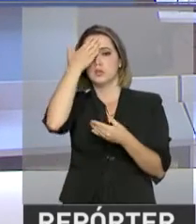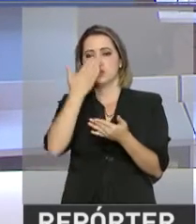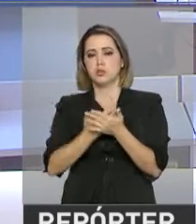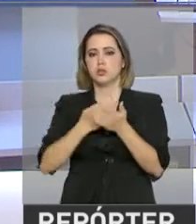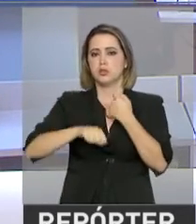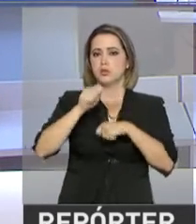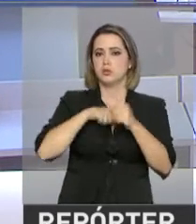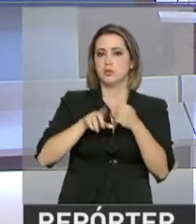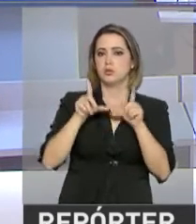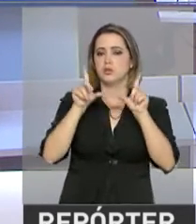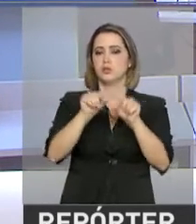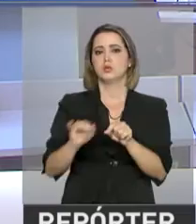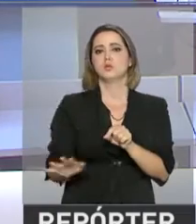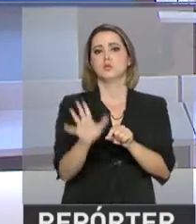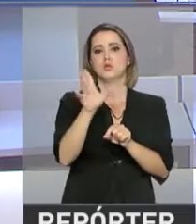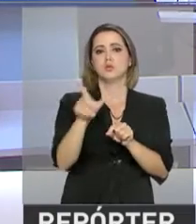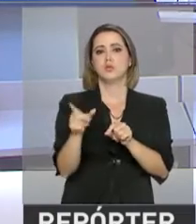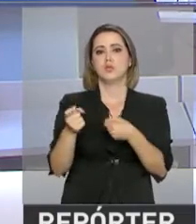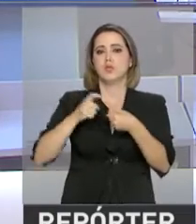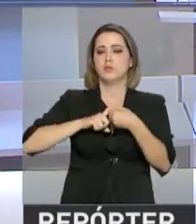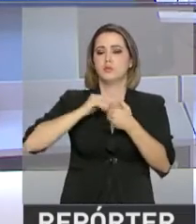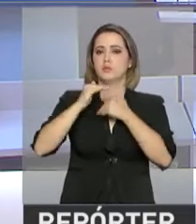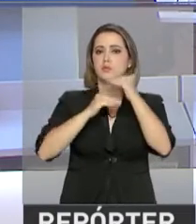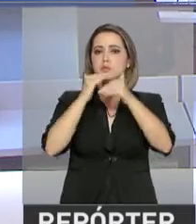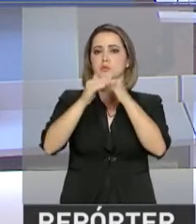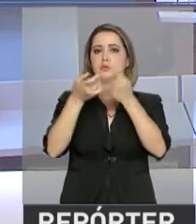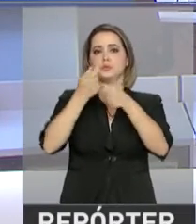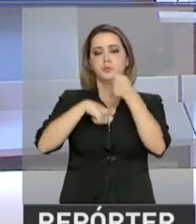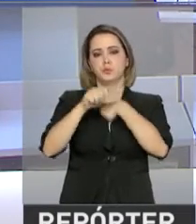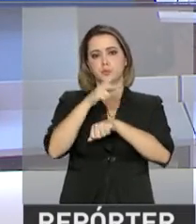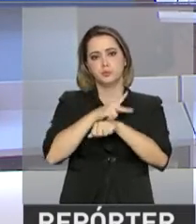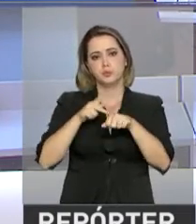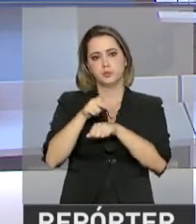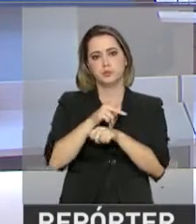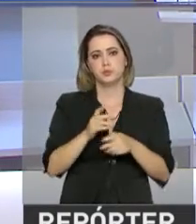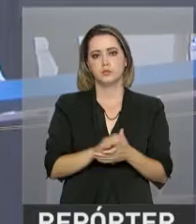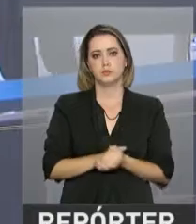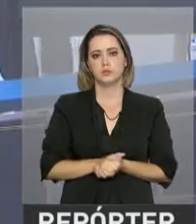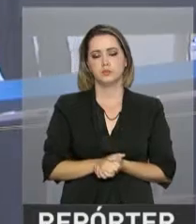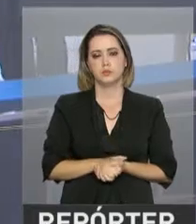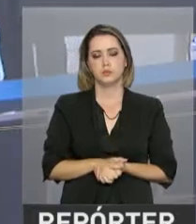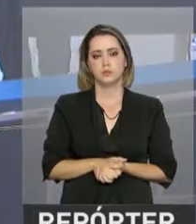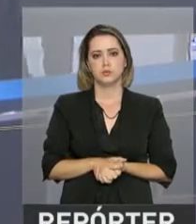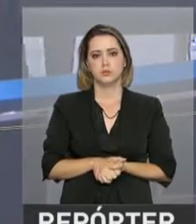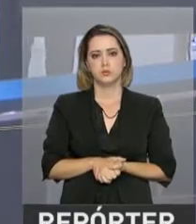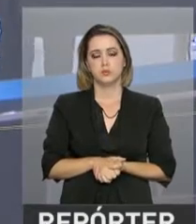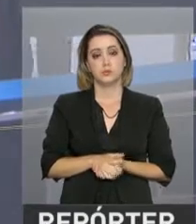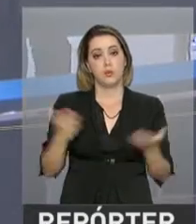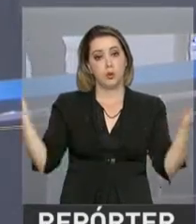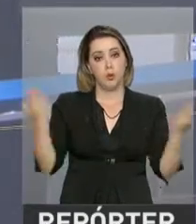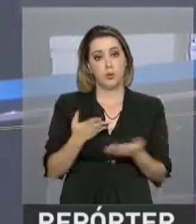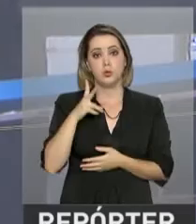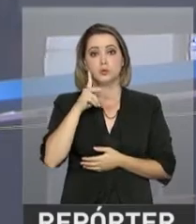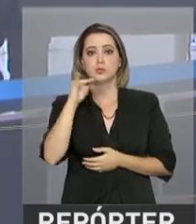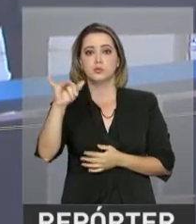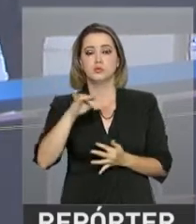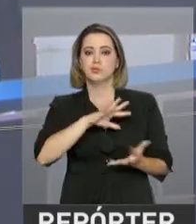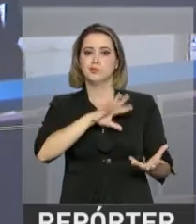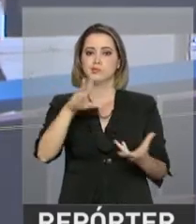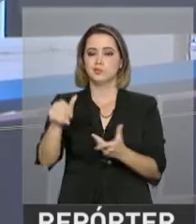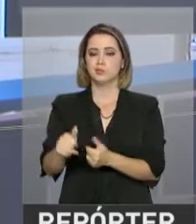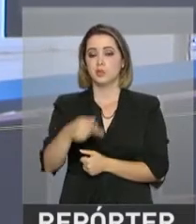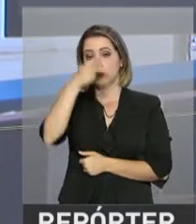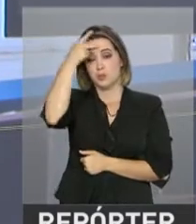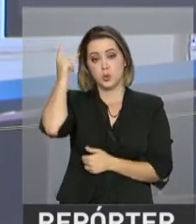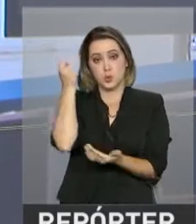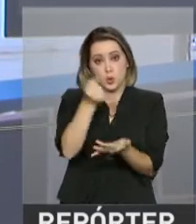e reduzir a inflação e retomar o crescimento econômico do país e hoje no dia internacional do